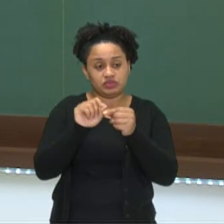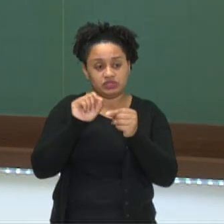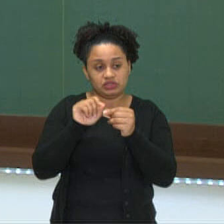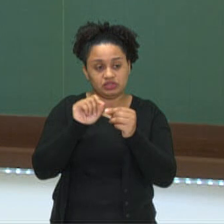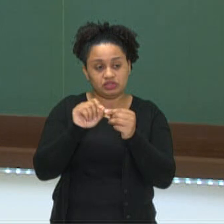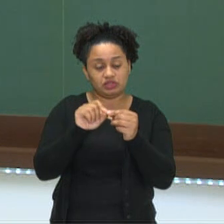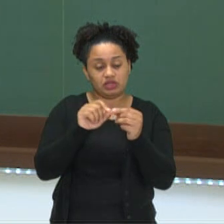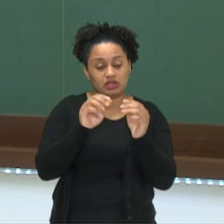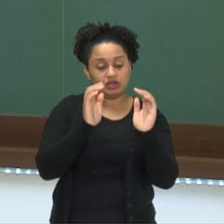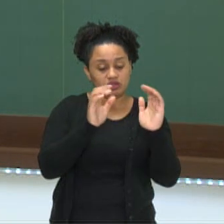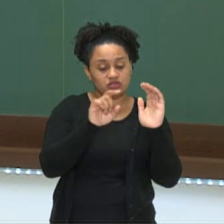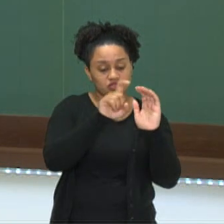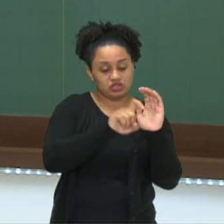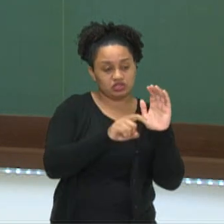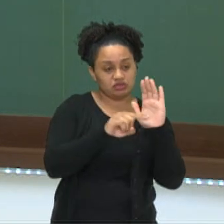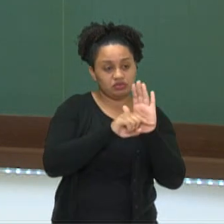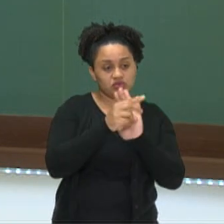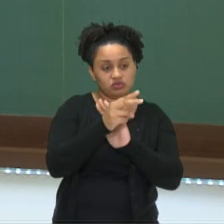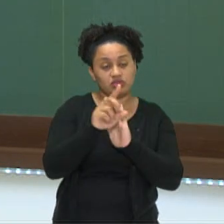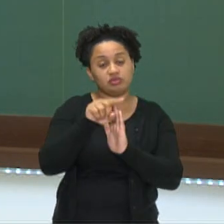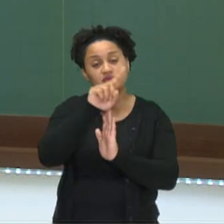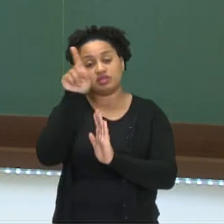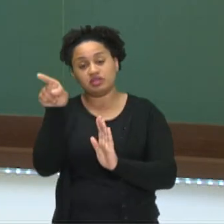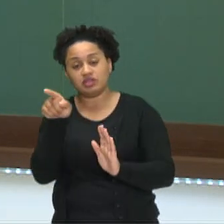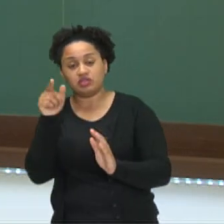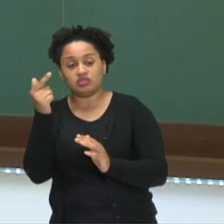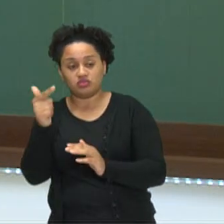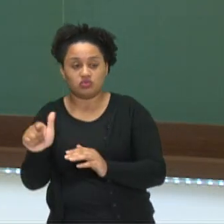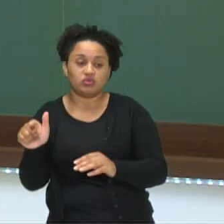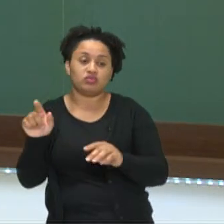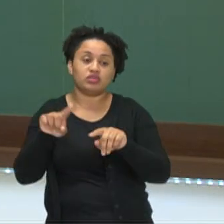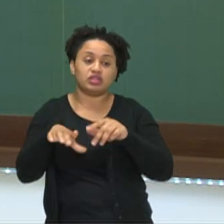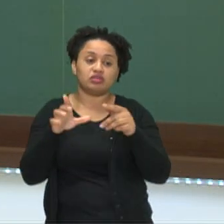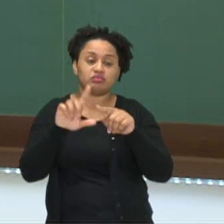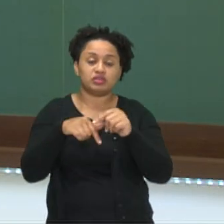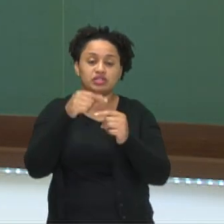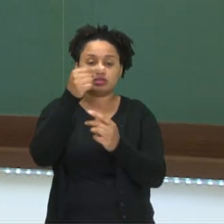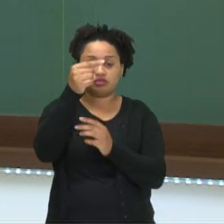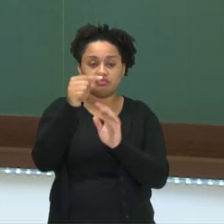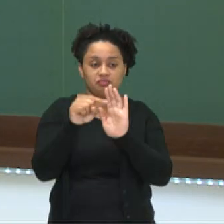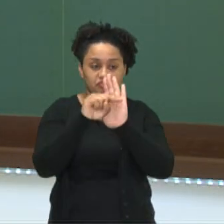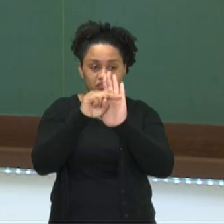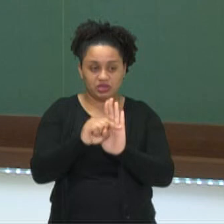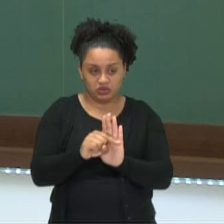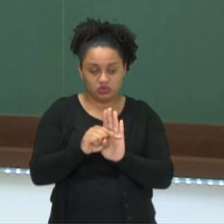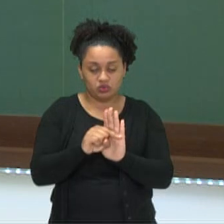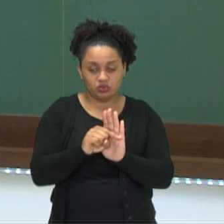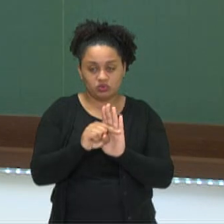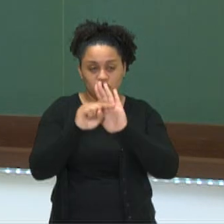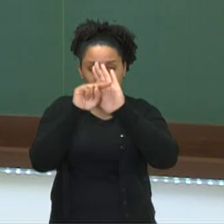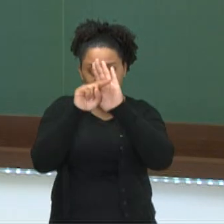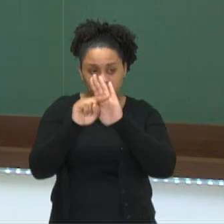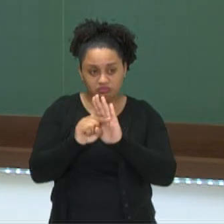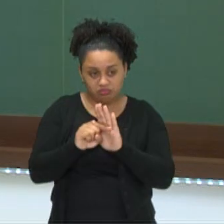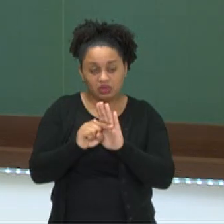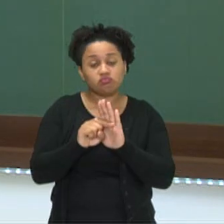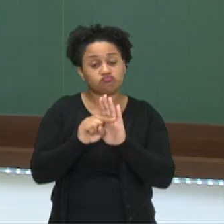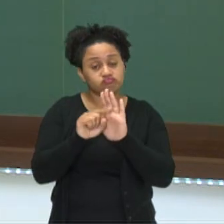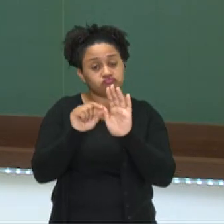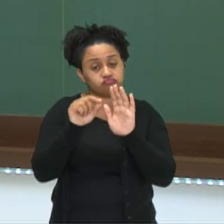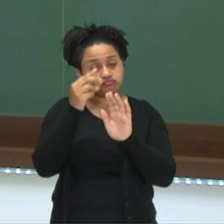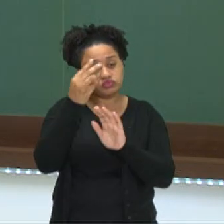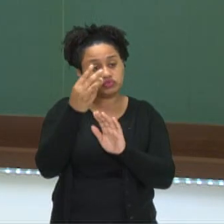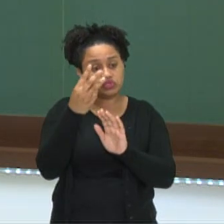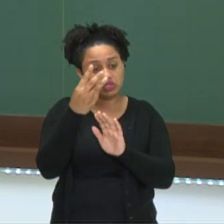esse mesmo x menos 2 teria que aparecer aqui. Então, para isso, eu coloquei o menos em evidência, ó. Colocando o menos em evidência e o